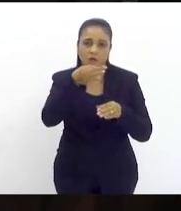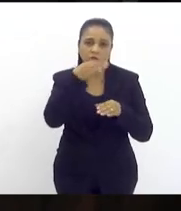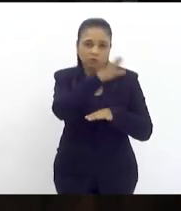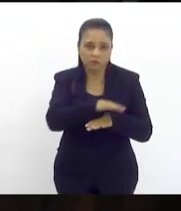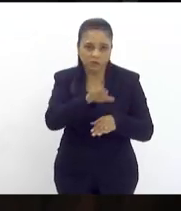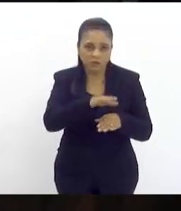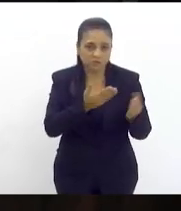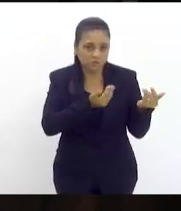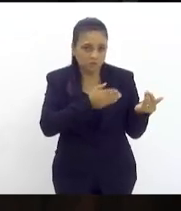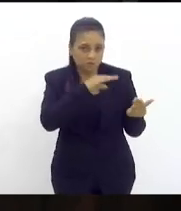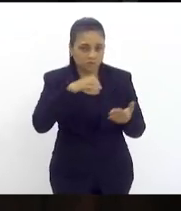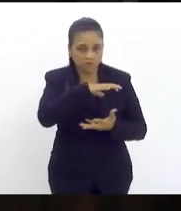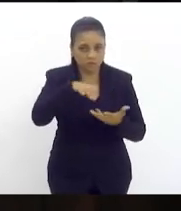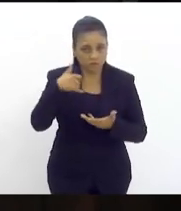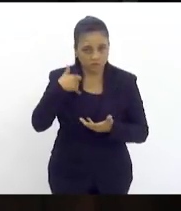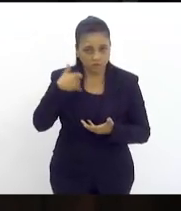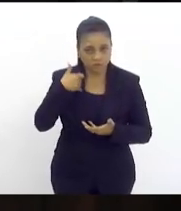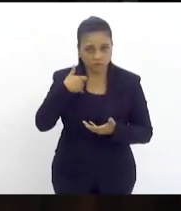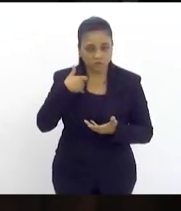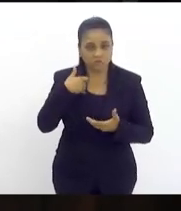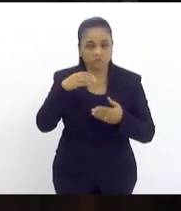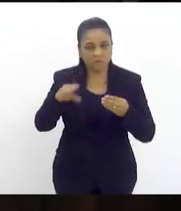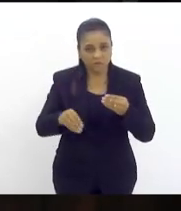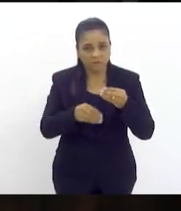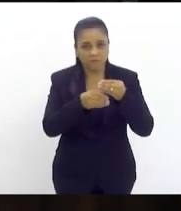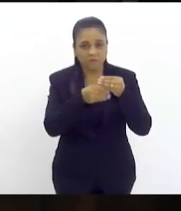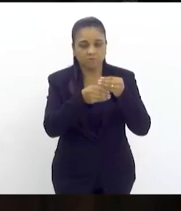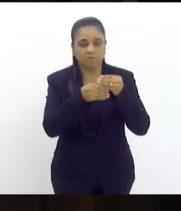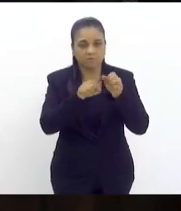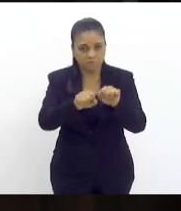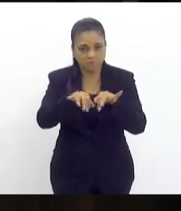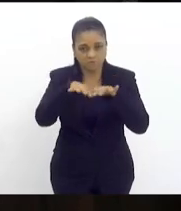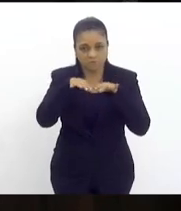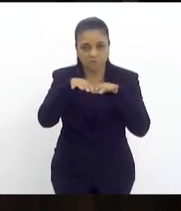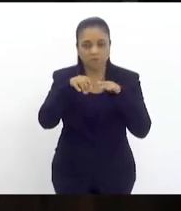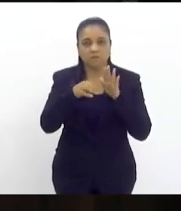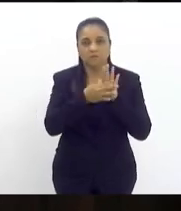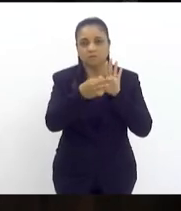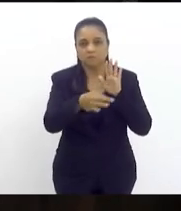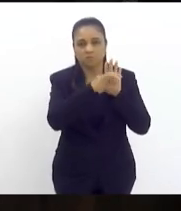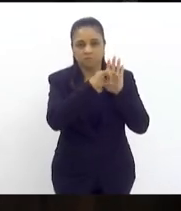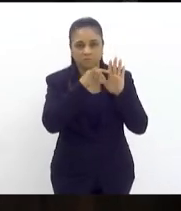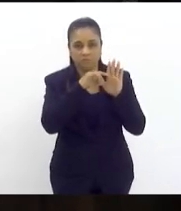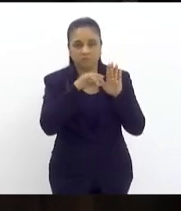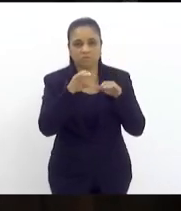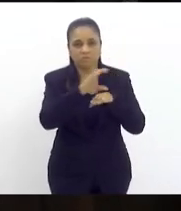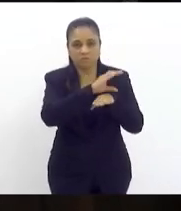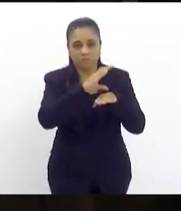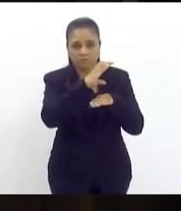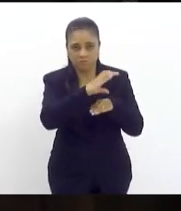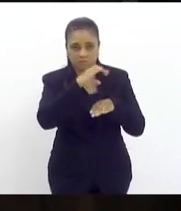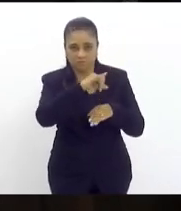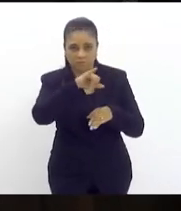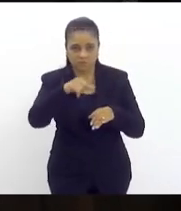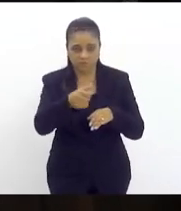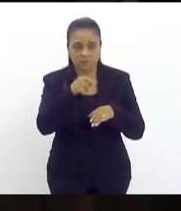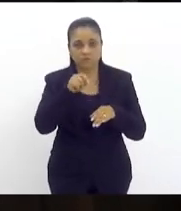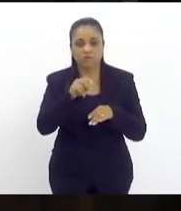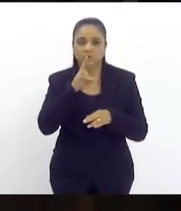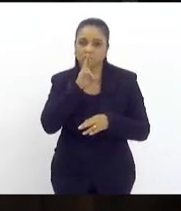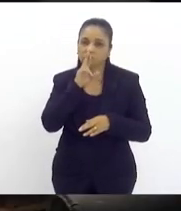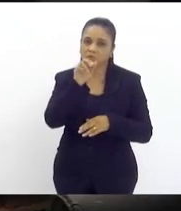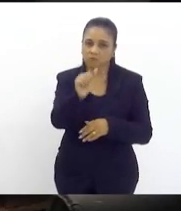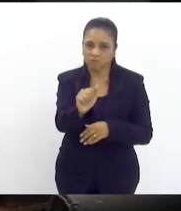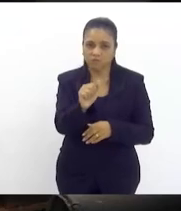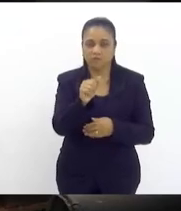Criança, do Adolescente e do Idoso, as emendas de plenário. Para emitir parecer pela Comissão de Constituição e Justiça, deputado Rodrigo